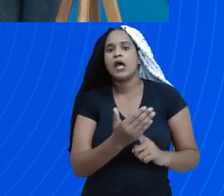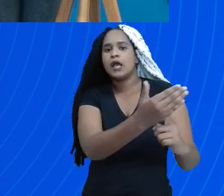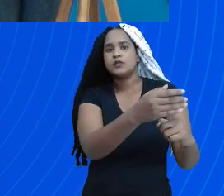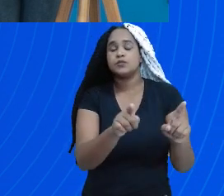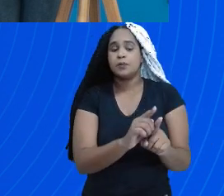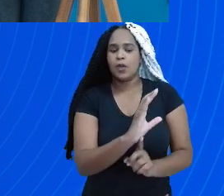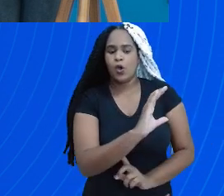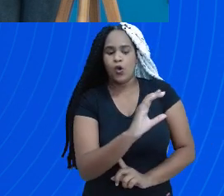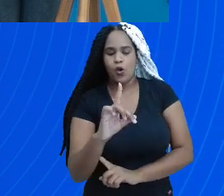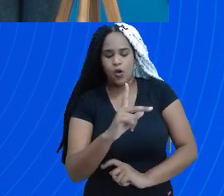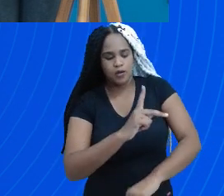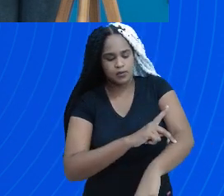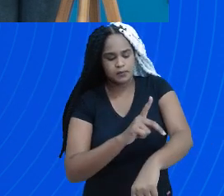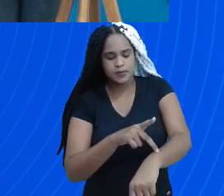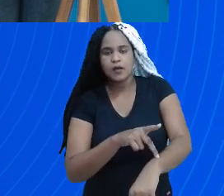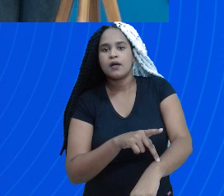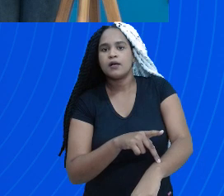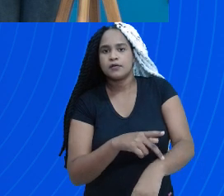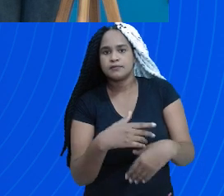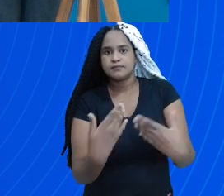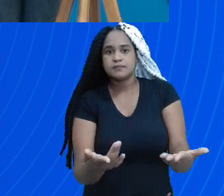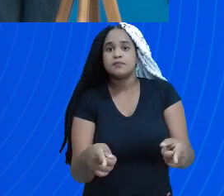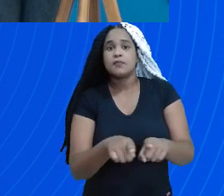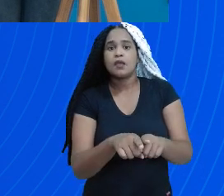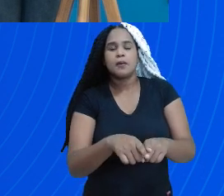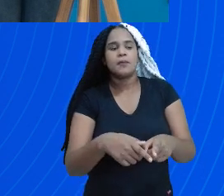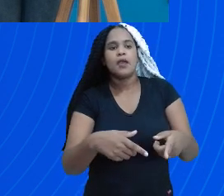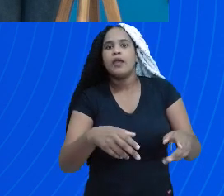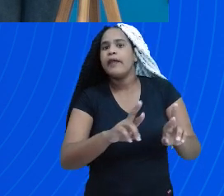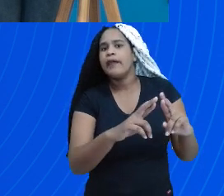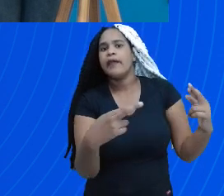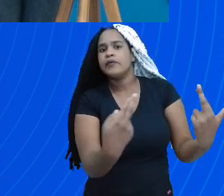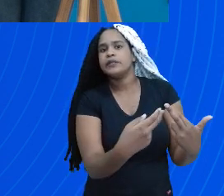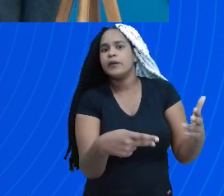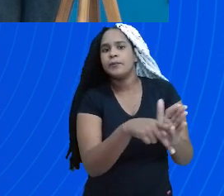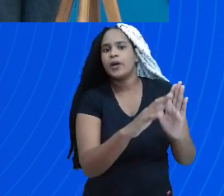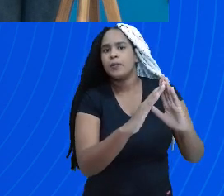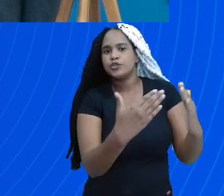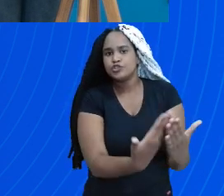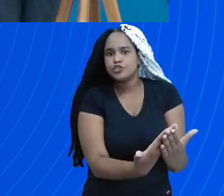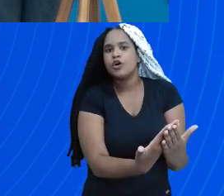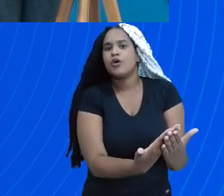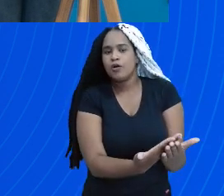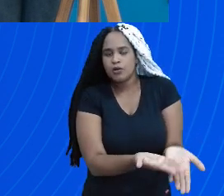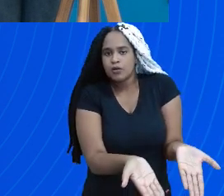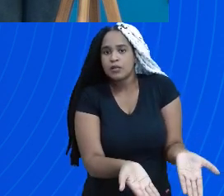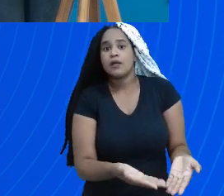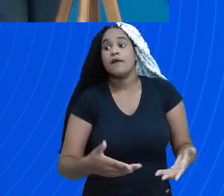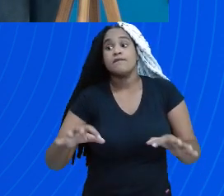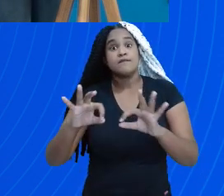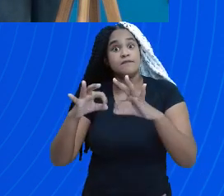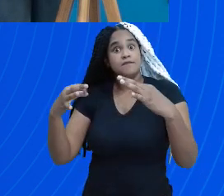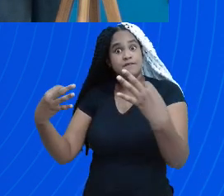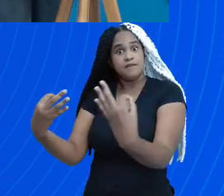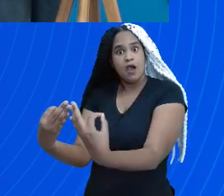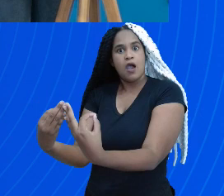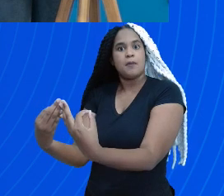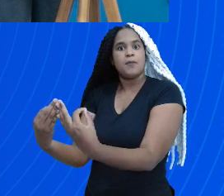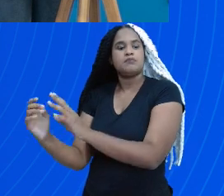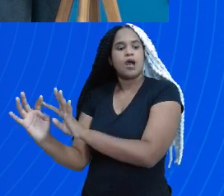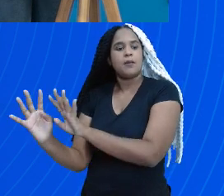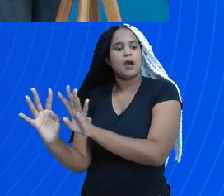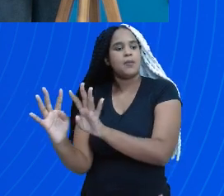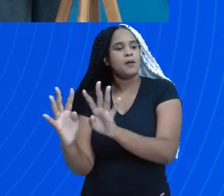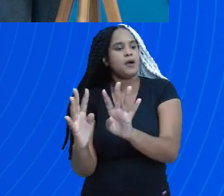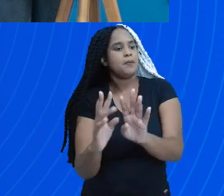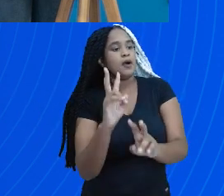coordenador pedagógico, nos momentos coletivos de reuniões, de conselhos de ciclo, a família também possa refletir